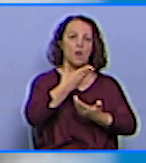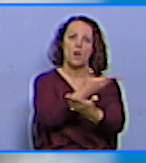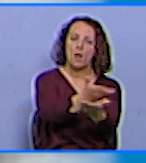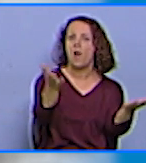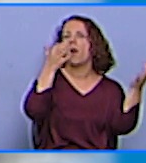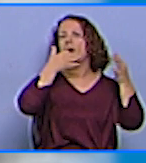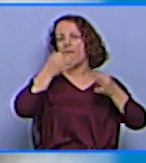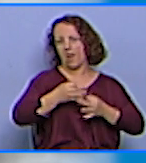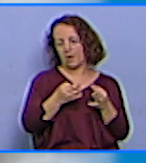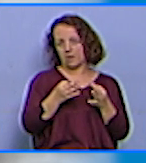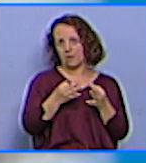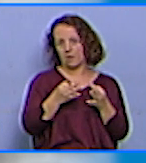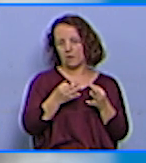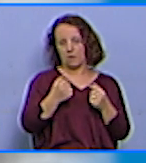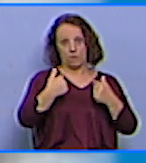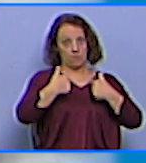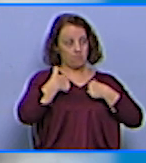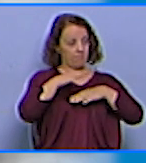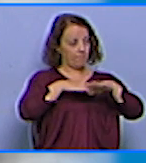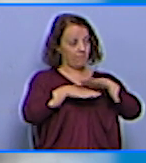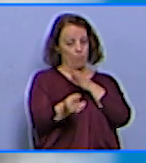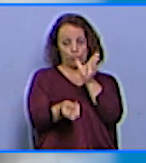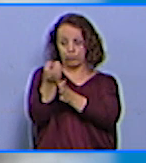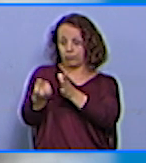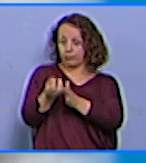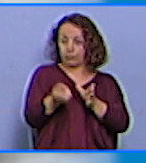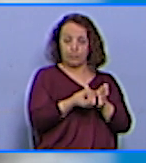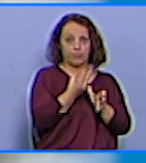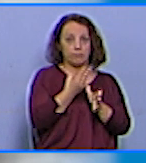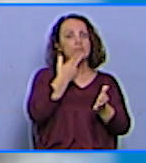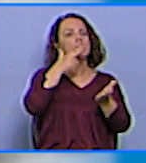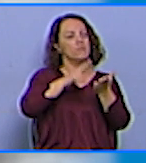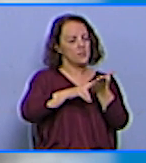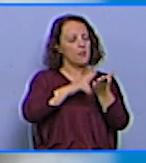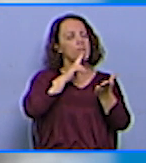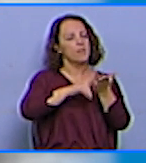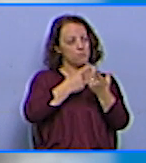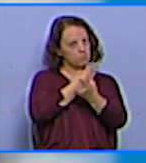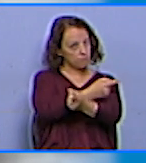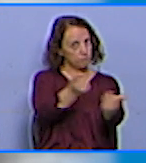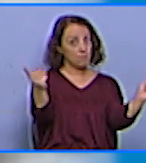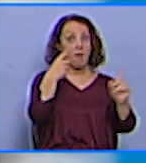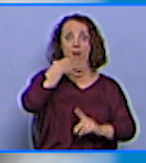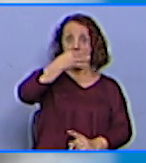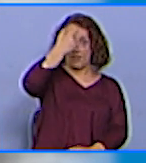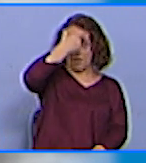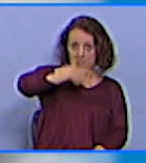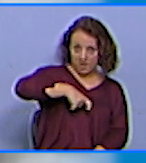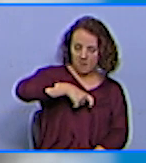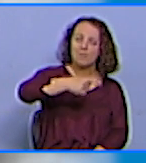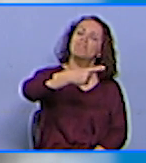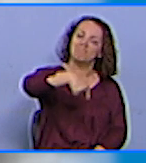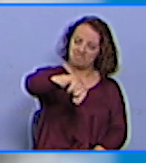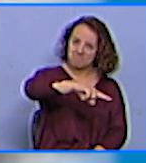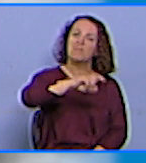ao menos, pelas minhas obras. Em verdade vos digo, quem acredita em mim, fará